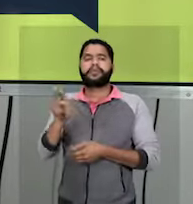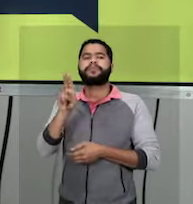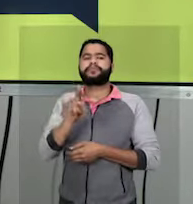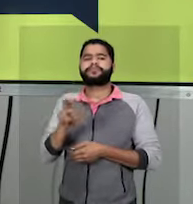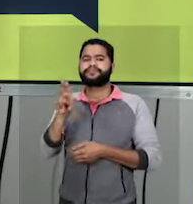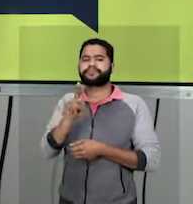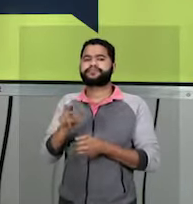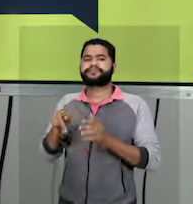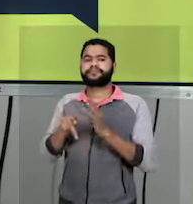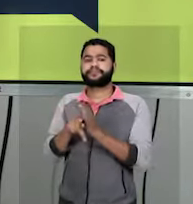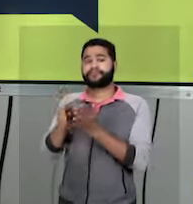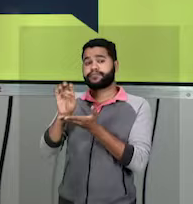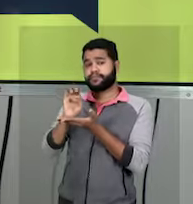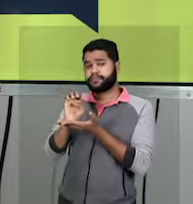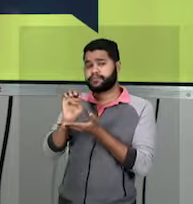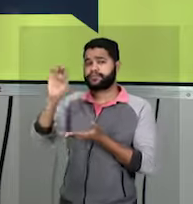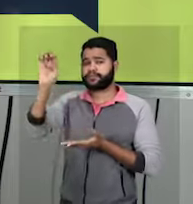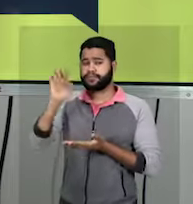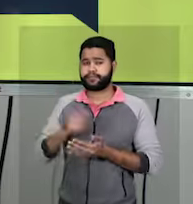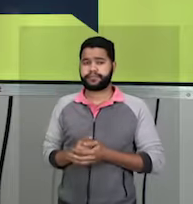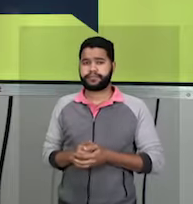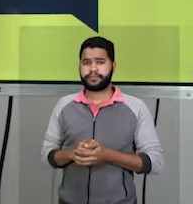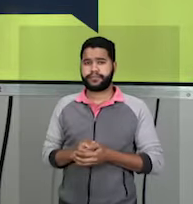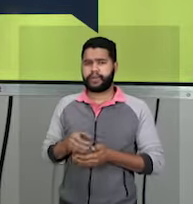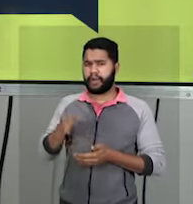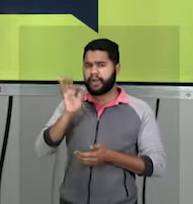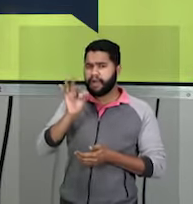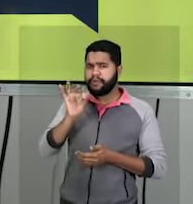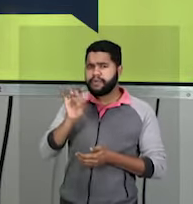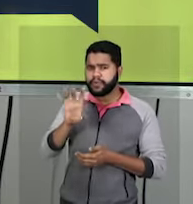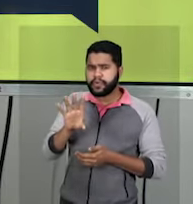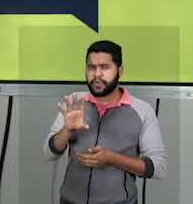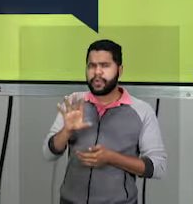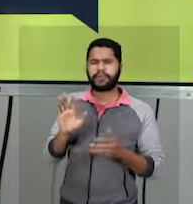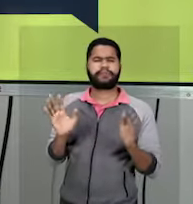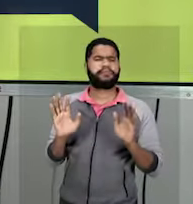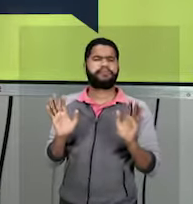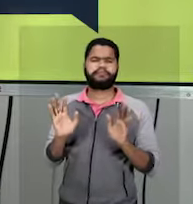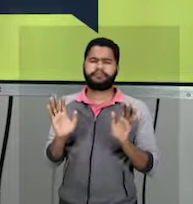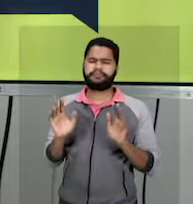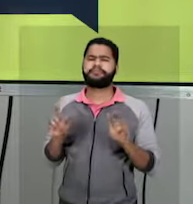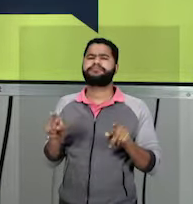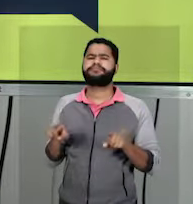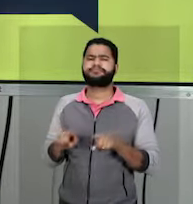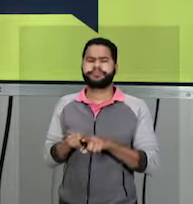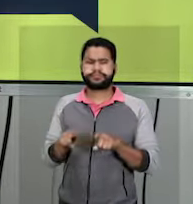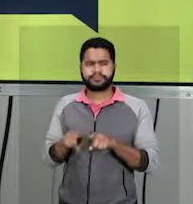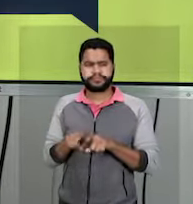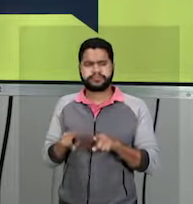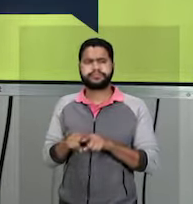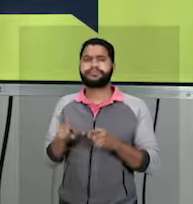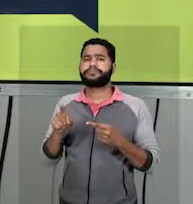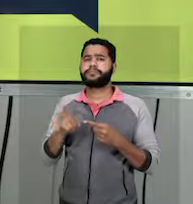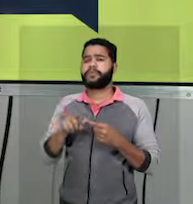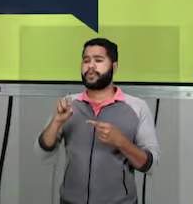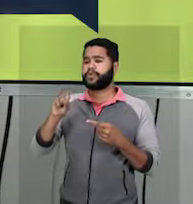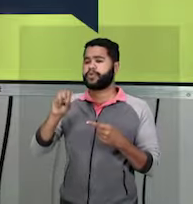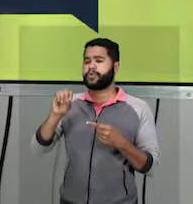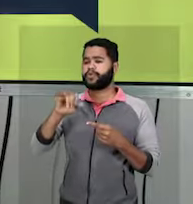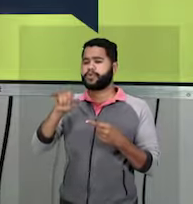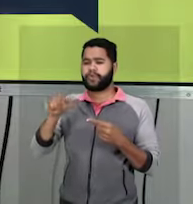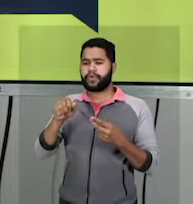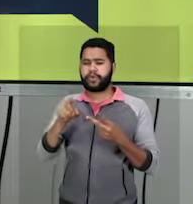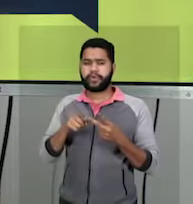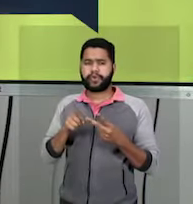na exportação não só do café como a gente está falando é mas da soja